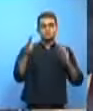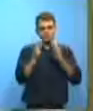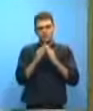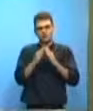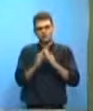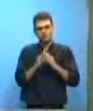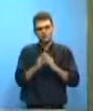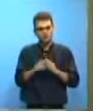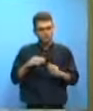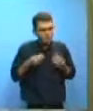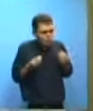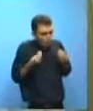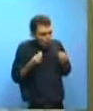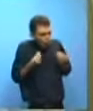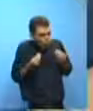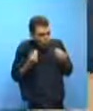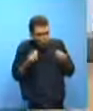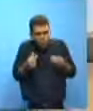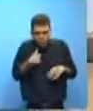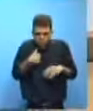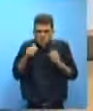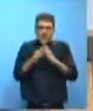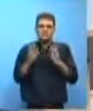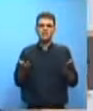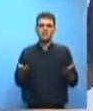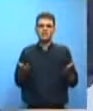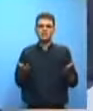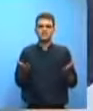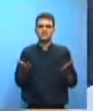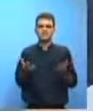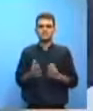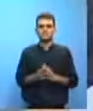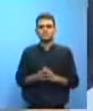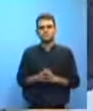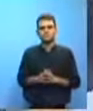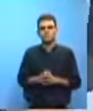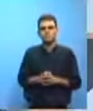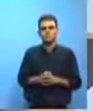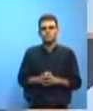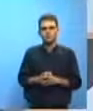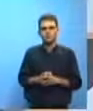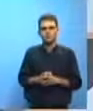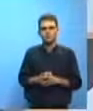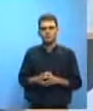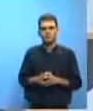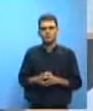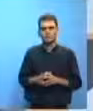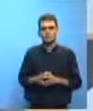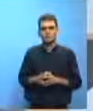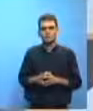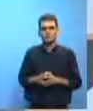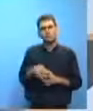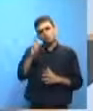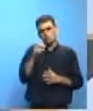Vive. Filho, Deus é amor. Deus mandou Jesus Cristo para salvar a humanidade. A humanidade matou Jesus. Isso aí eu